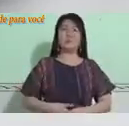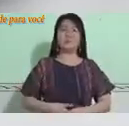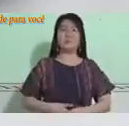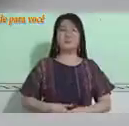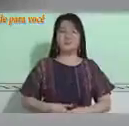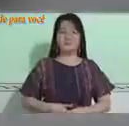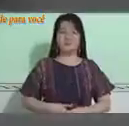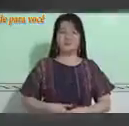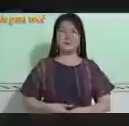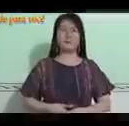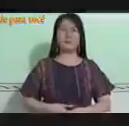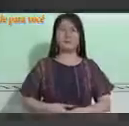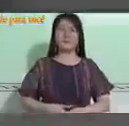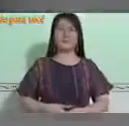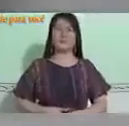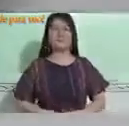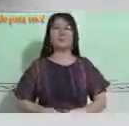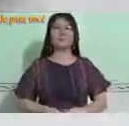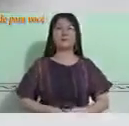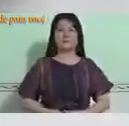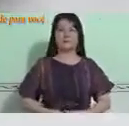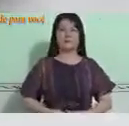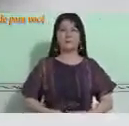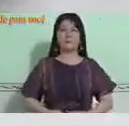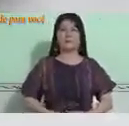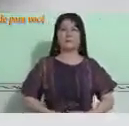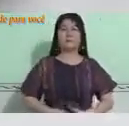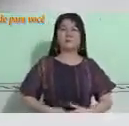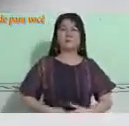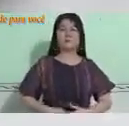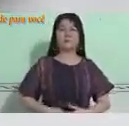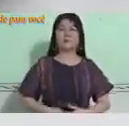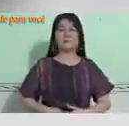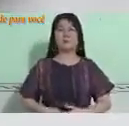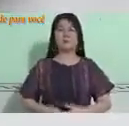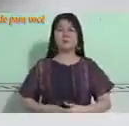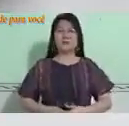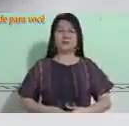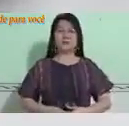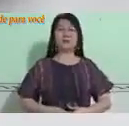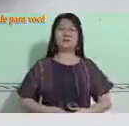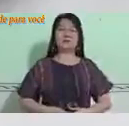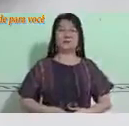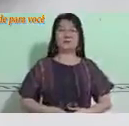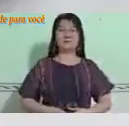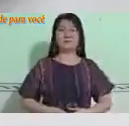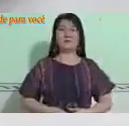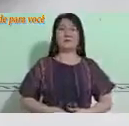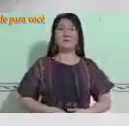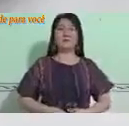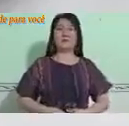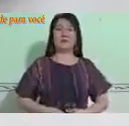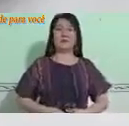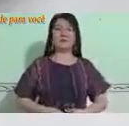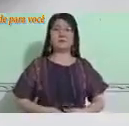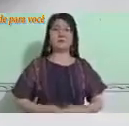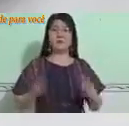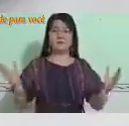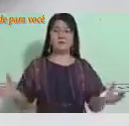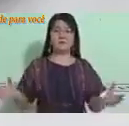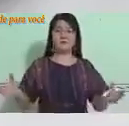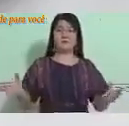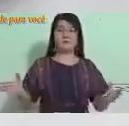Quando isso acontece, o reagente utilizado para identificar a presença do hormônio BCG pode estar funcionando de